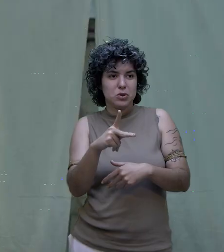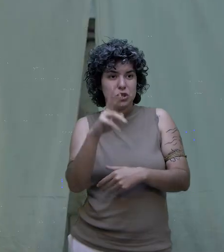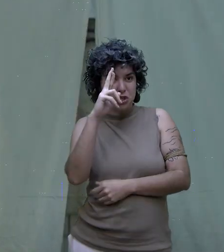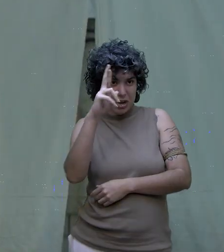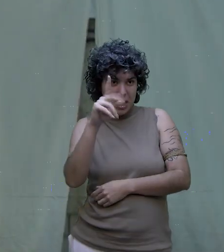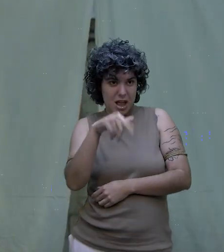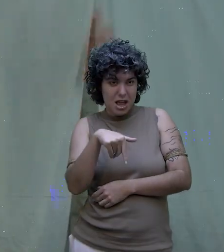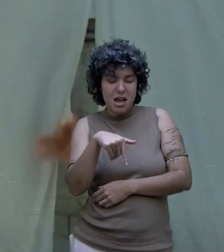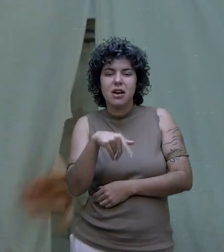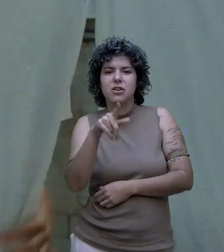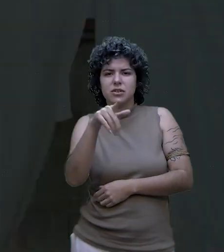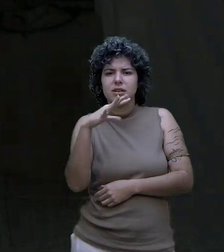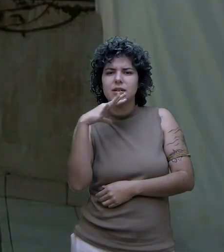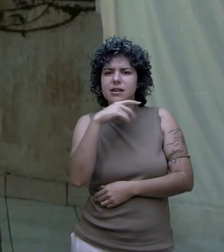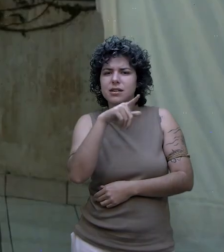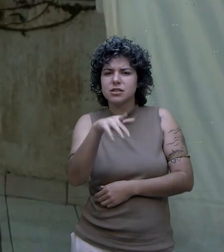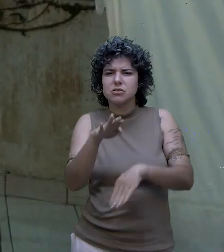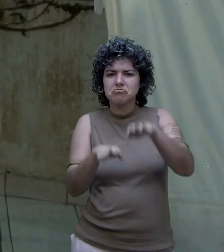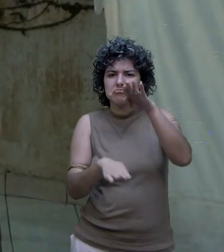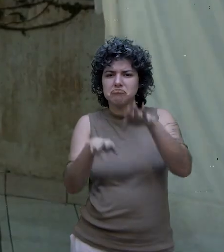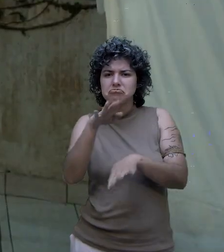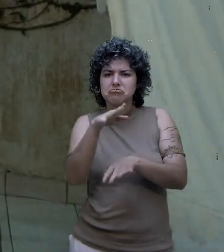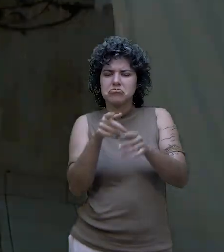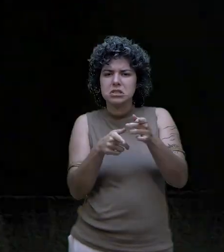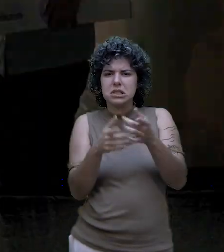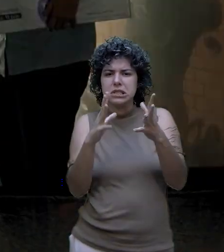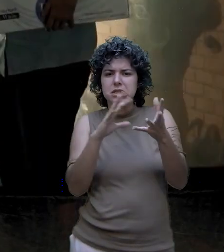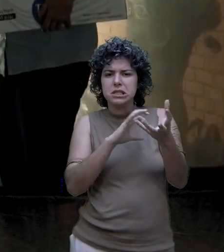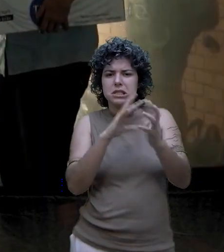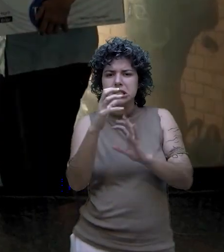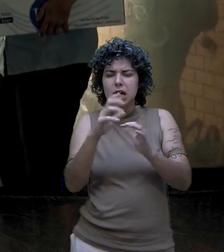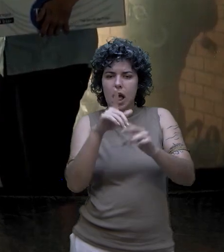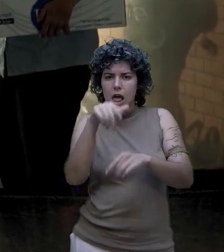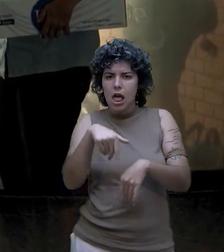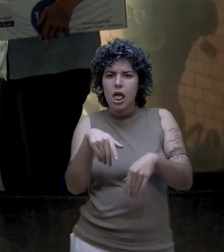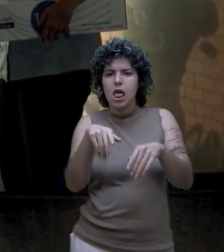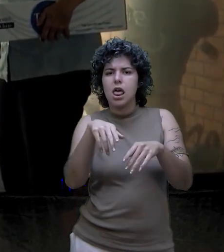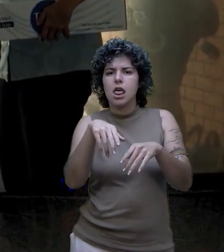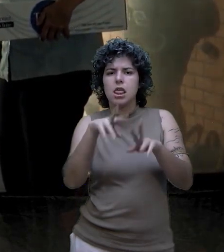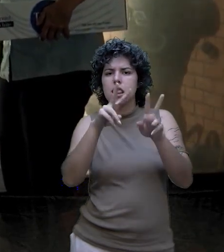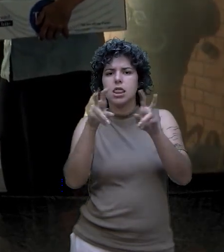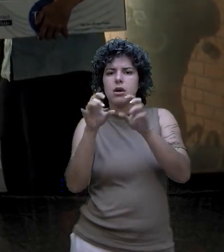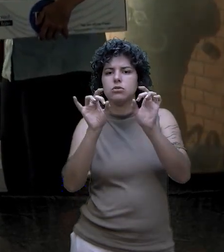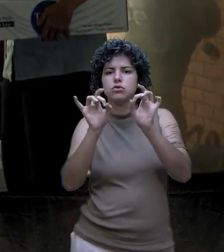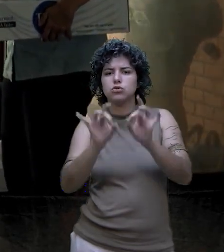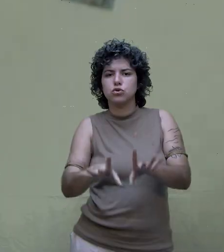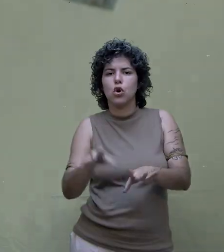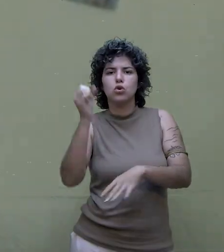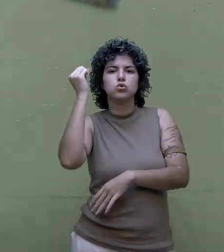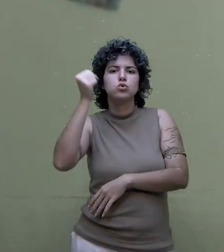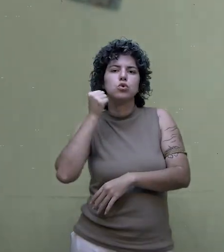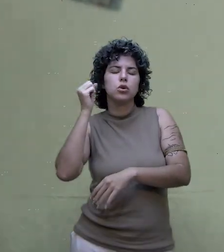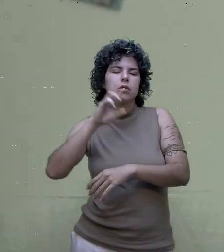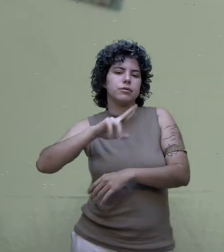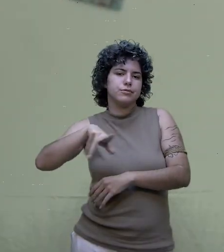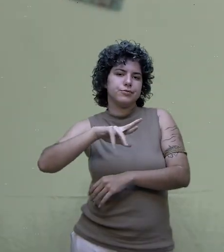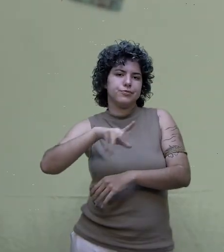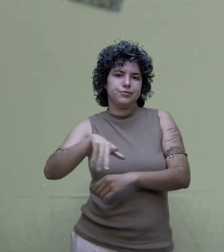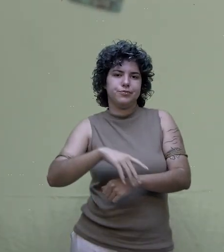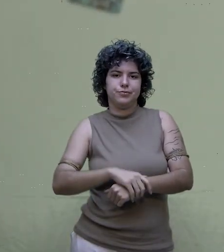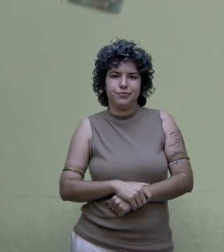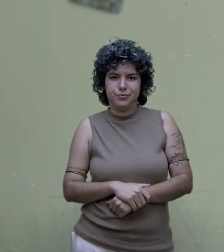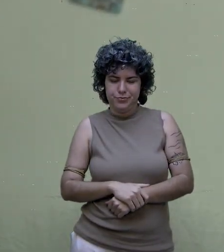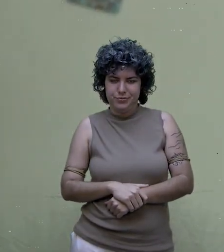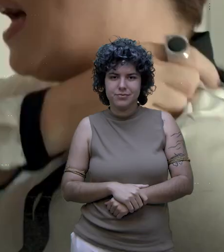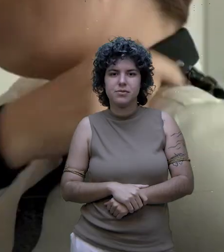de classes é só tema de prova de sociologia, Que Horas Ela Volta vai te dar uma aula dramática e hilária de como o Brasil